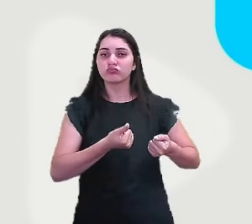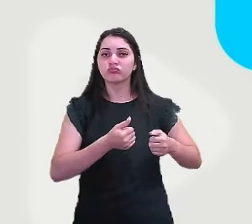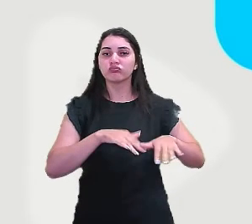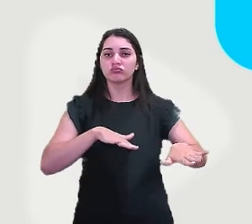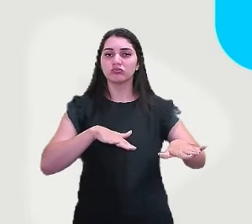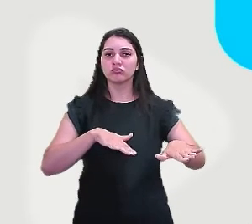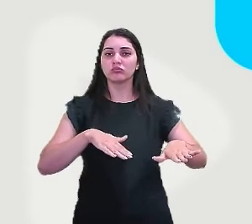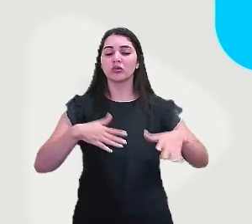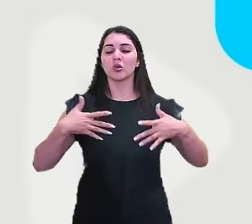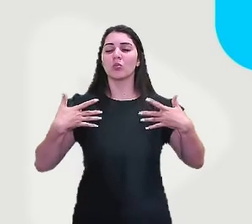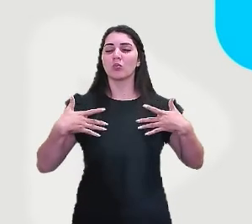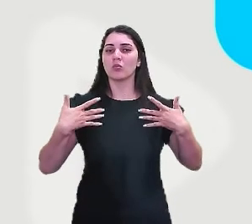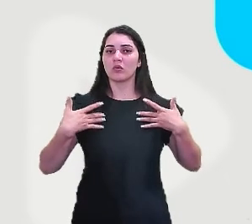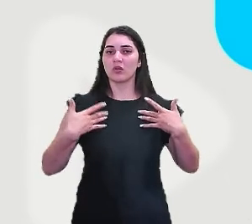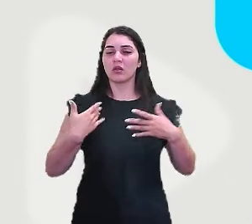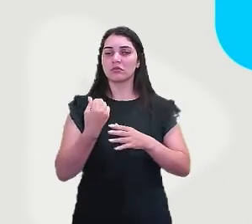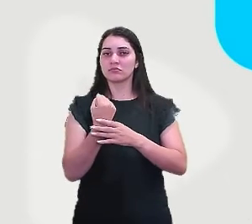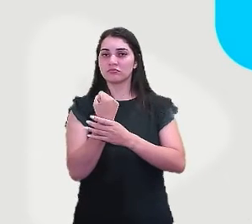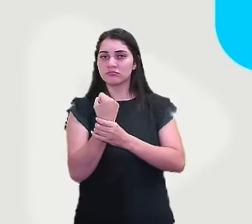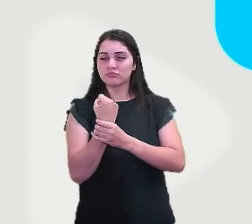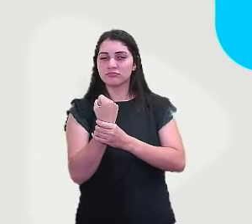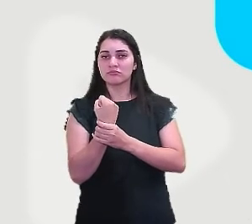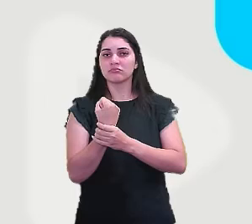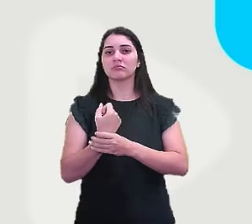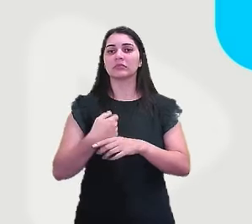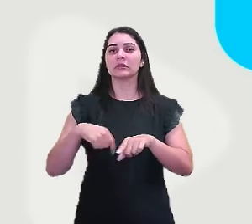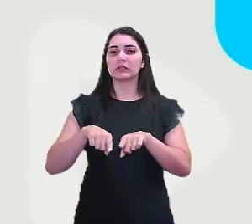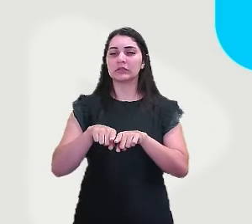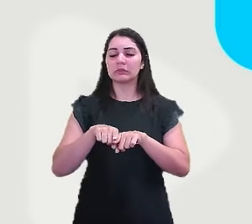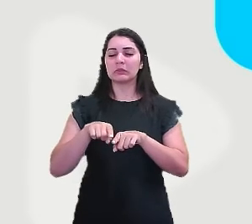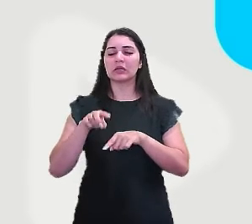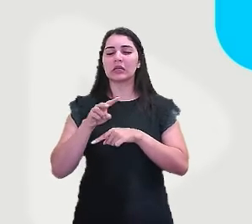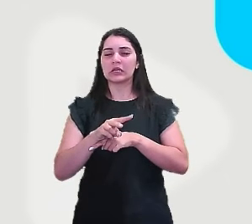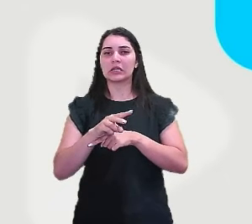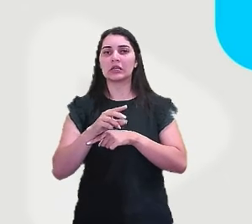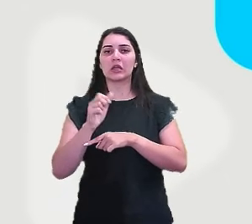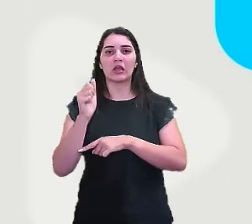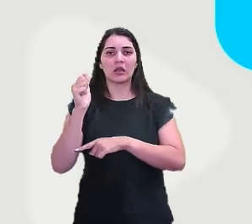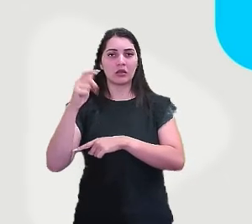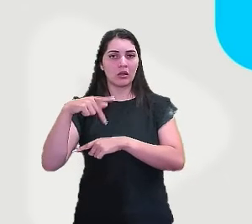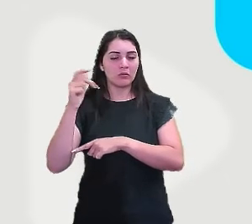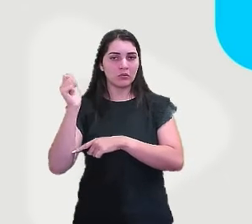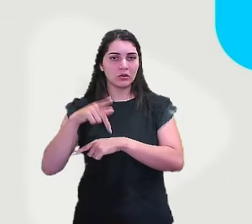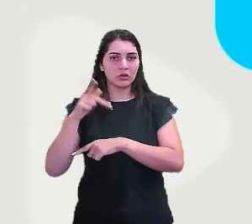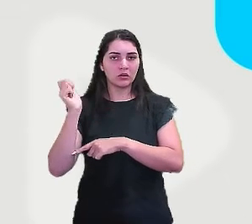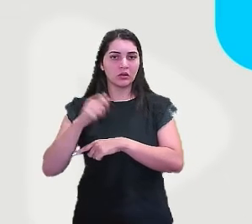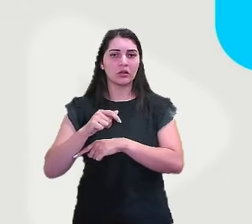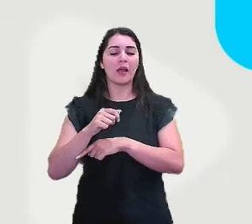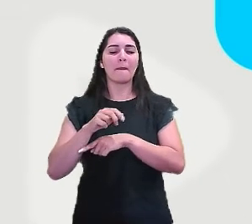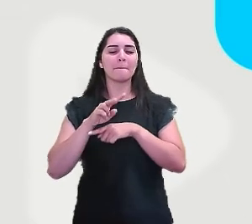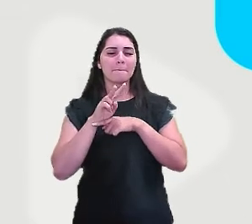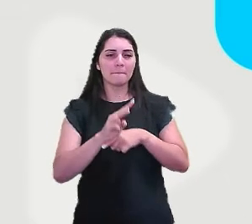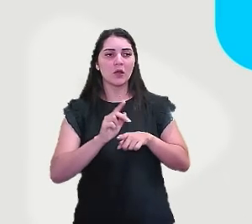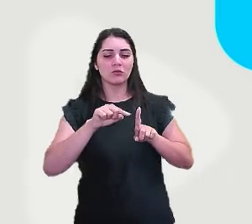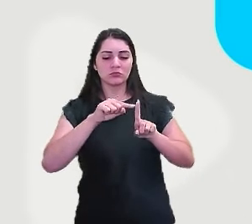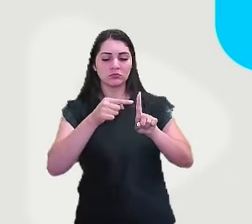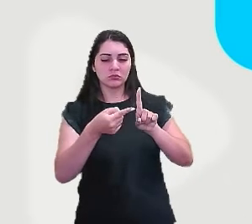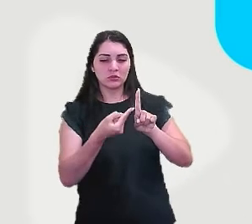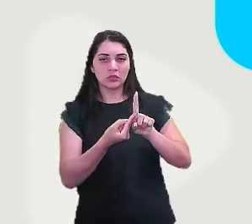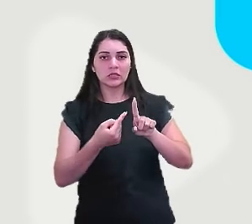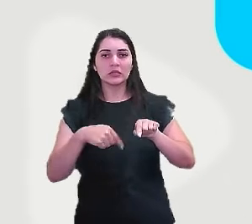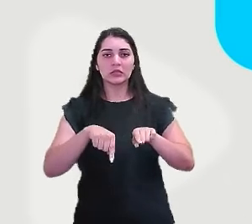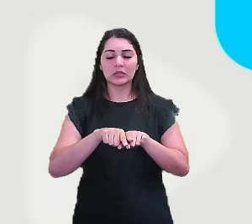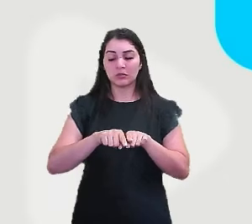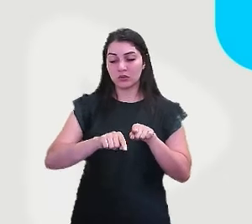o lazer, a segurança, a previdência social, a proteção à maternidade e à